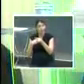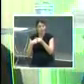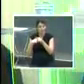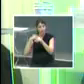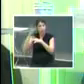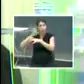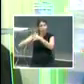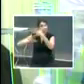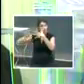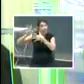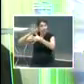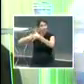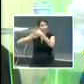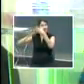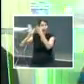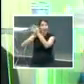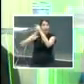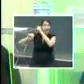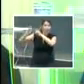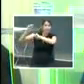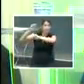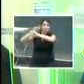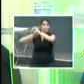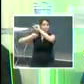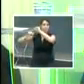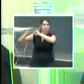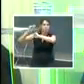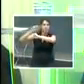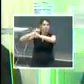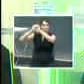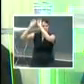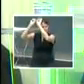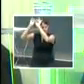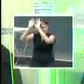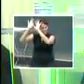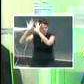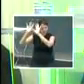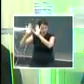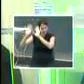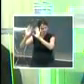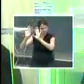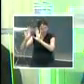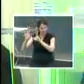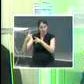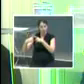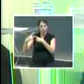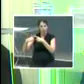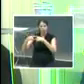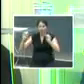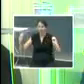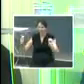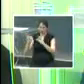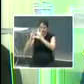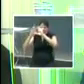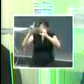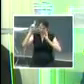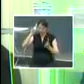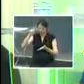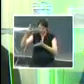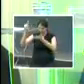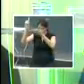boca e exaltava o Senhor, porque a glória dele está chegando aqui